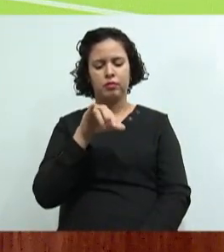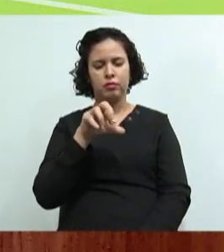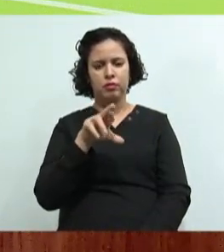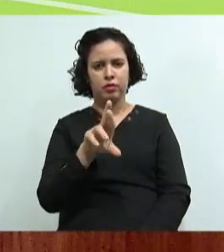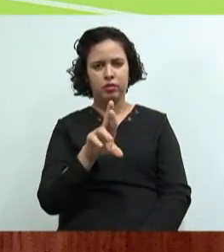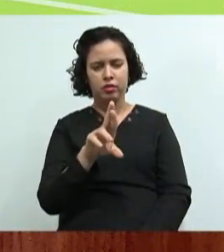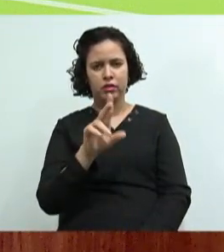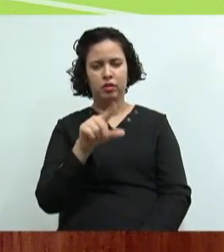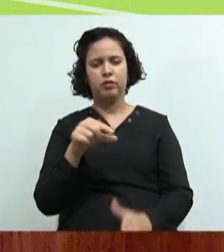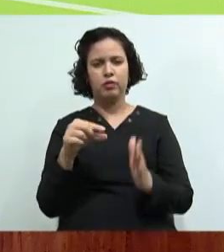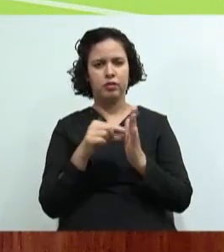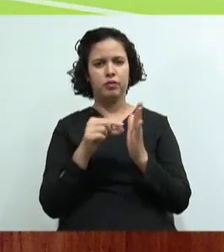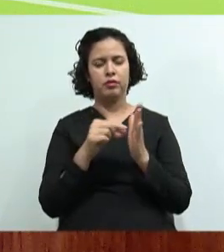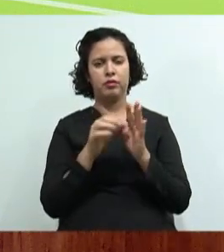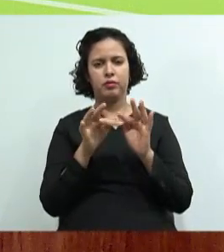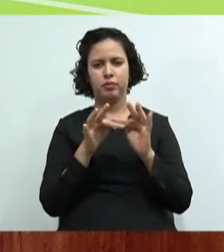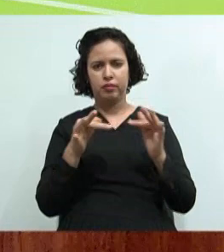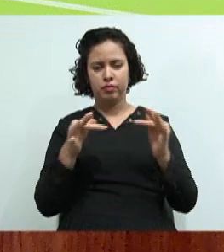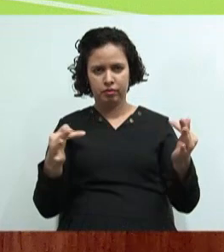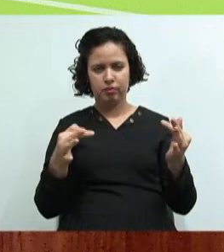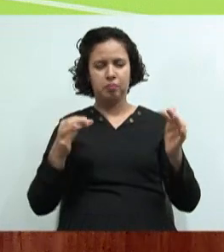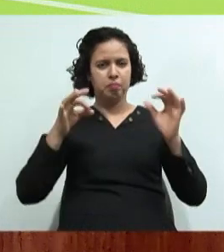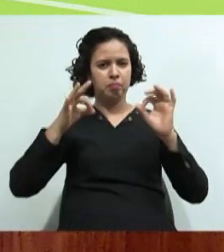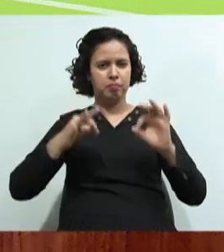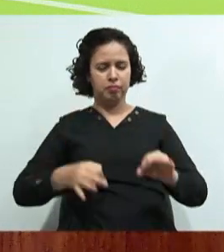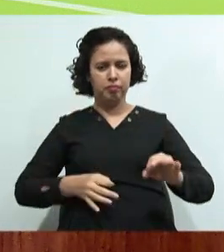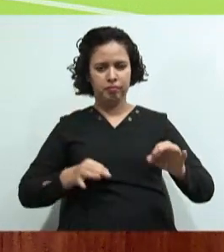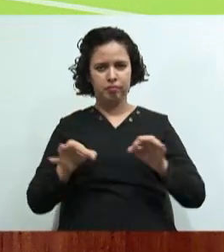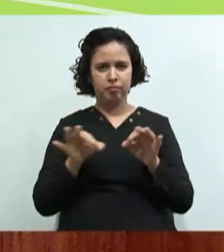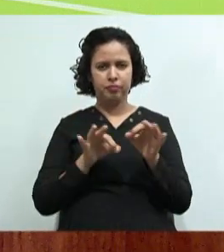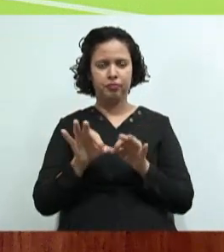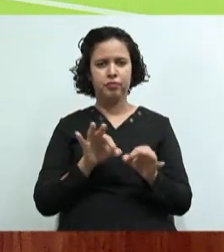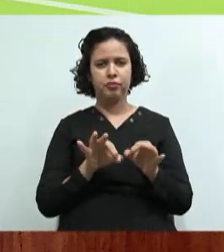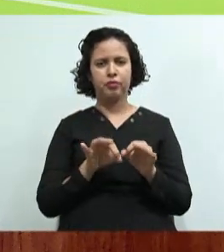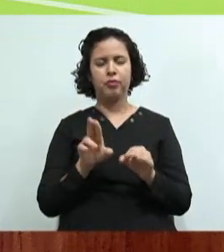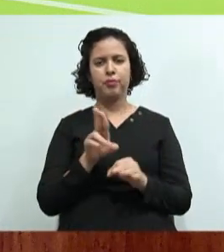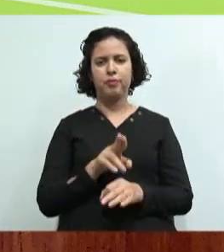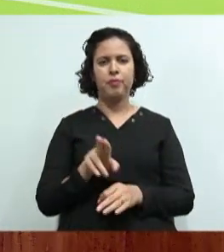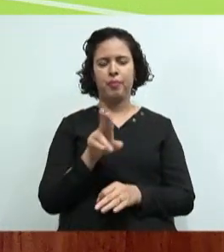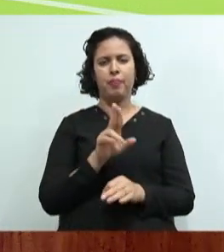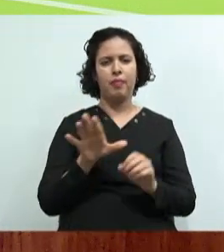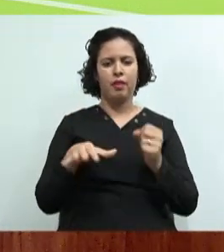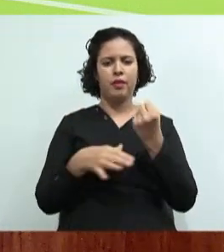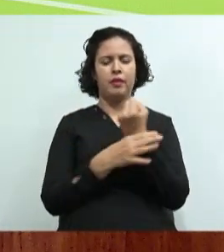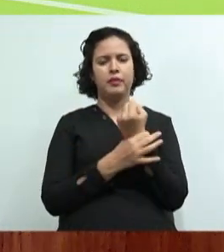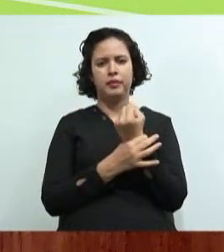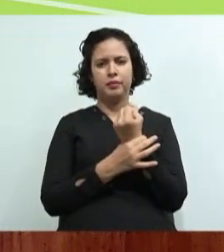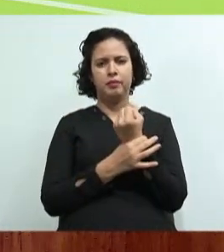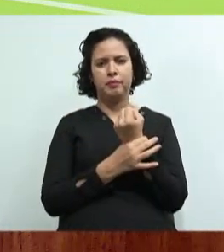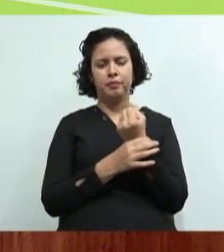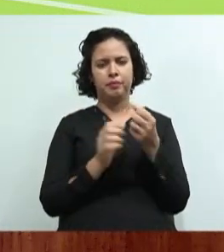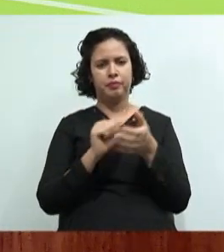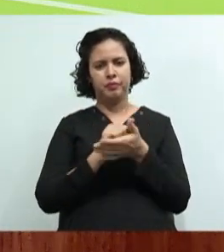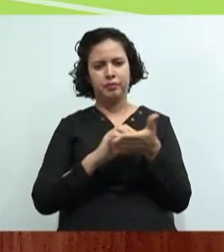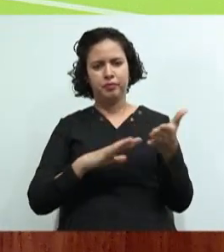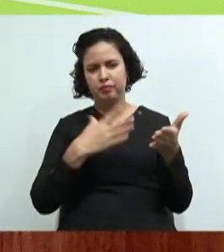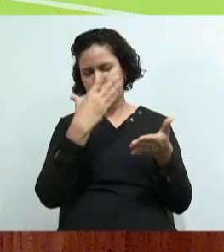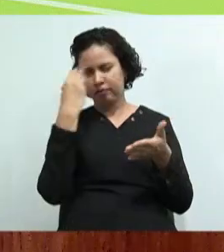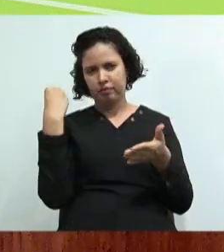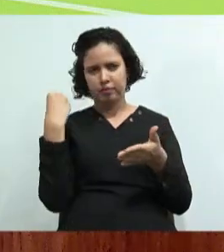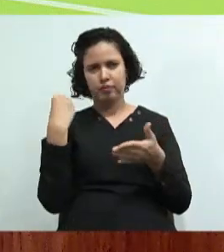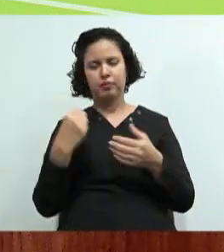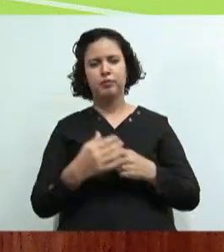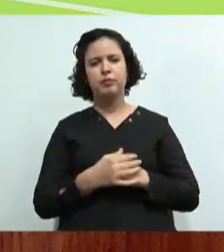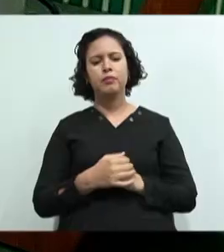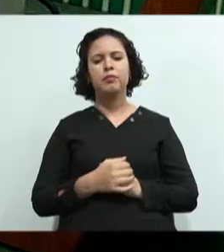simples e eficientes para o planejamento. Ele pode ser utilizado para garantir que nenhuma tarefa seja deixada para trás, professor